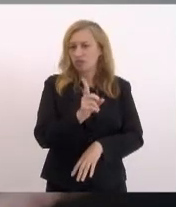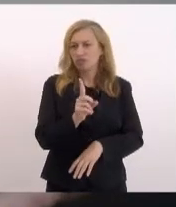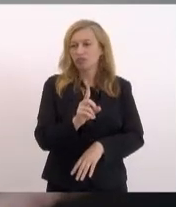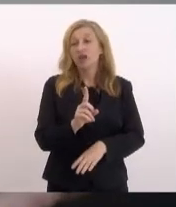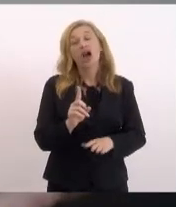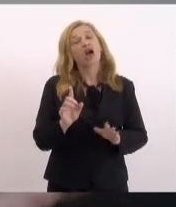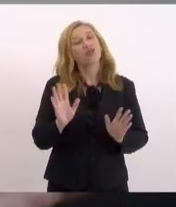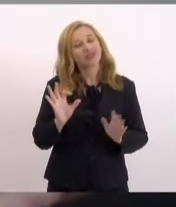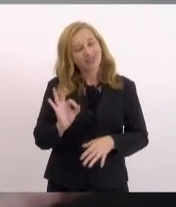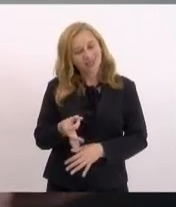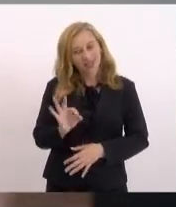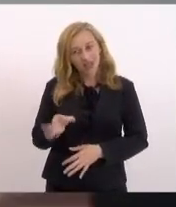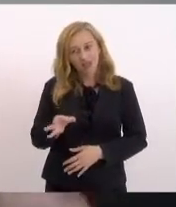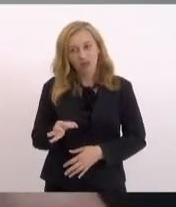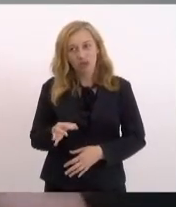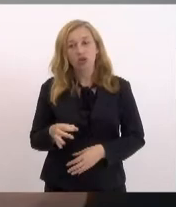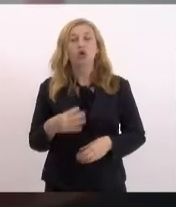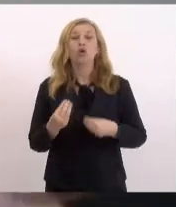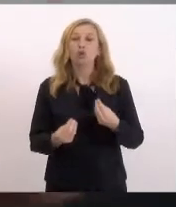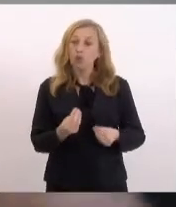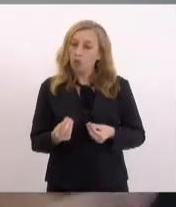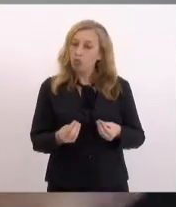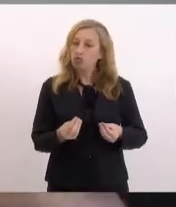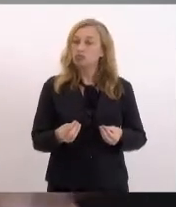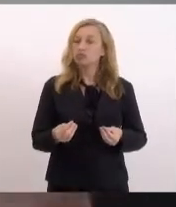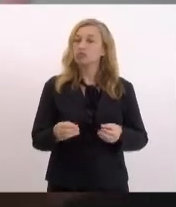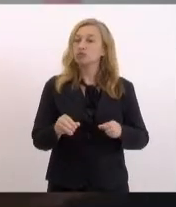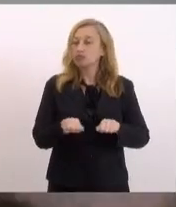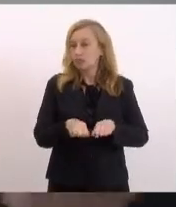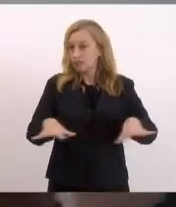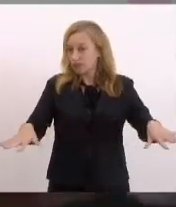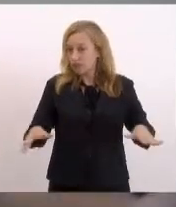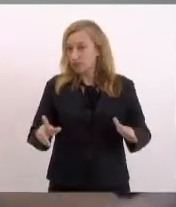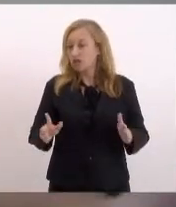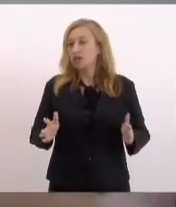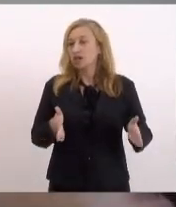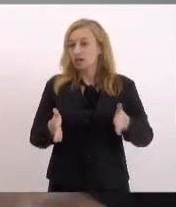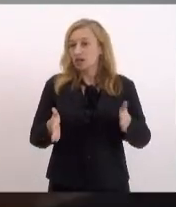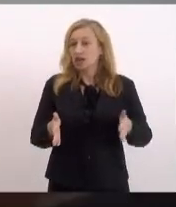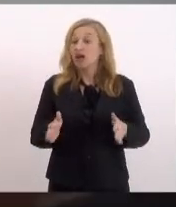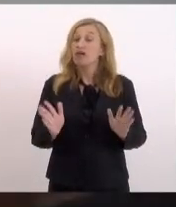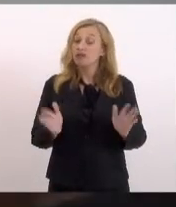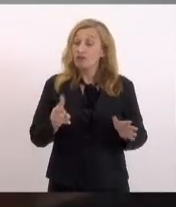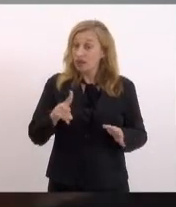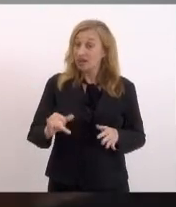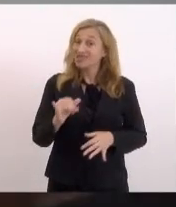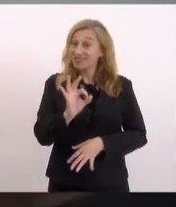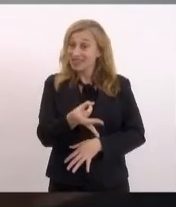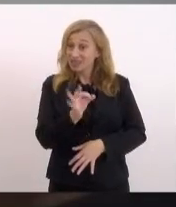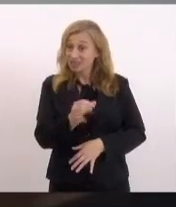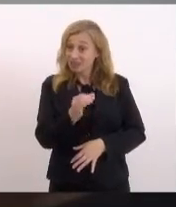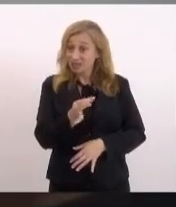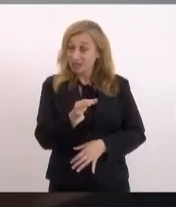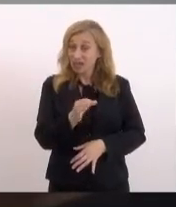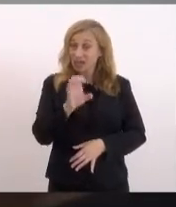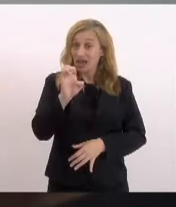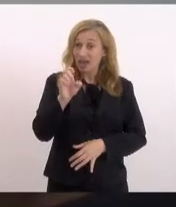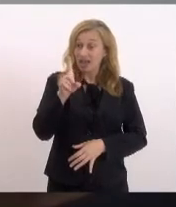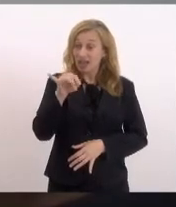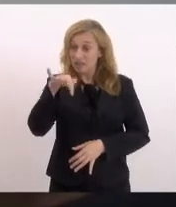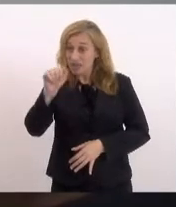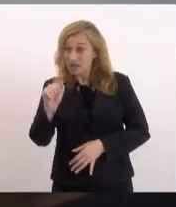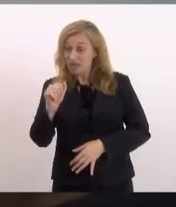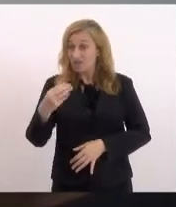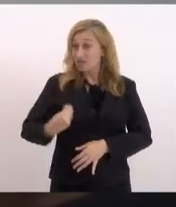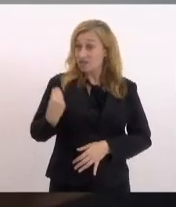Agora, evidentemente, como ainda estamos em pandemia, e essa pandemia certamente vai se transformar numa endemia, nós vamos conviver